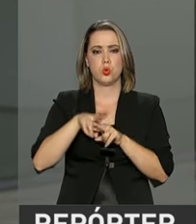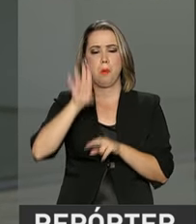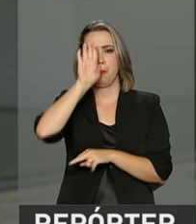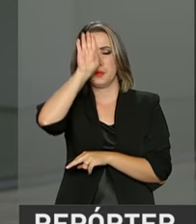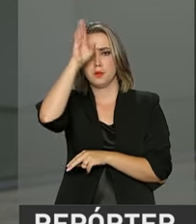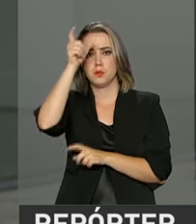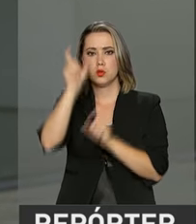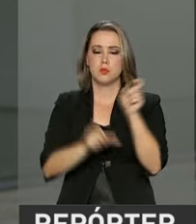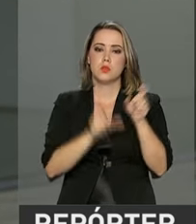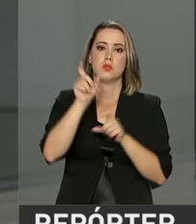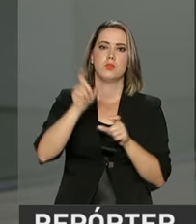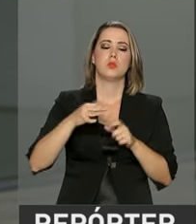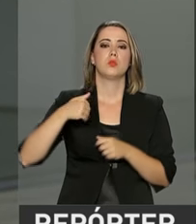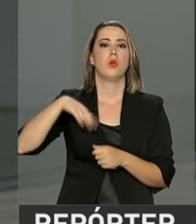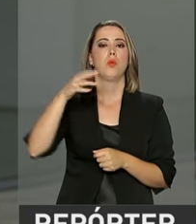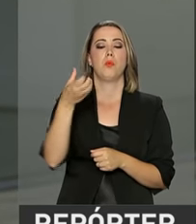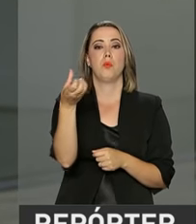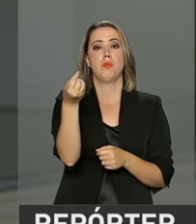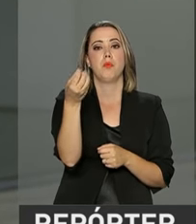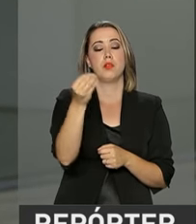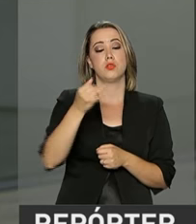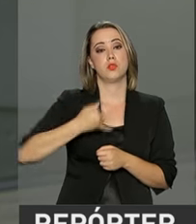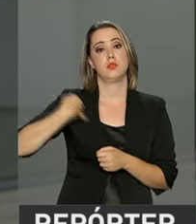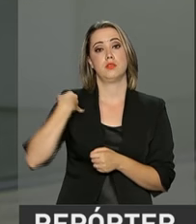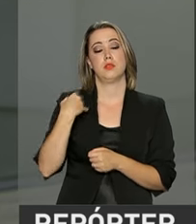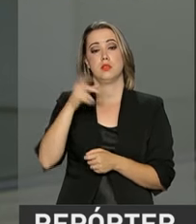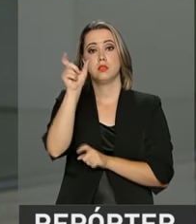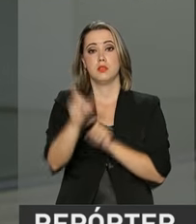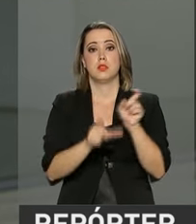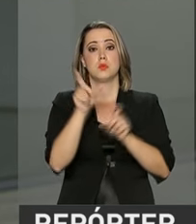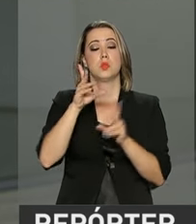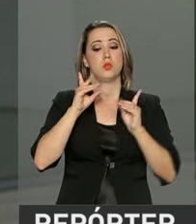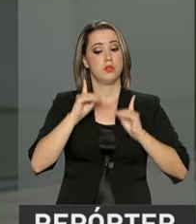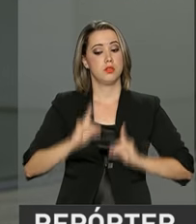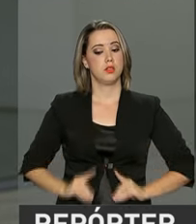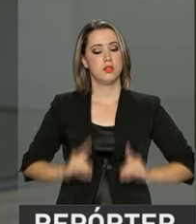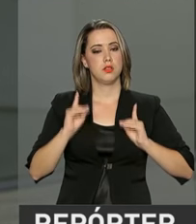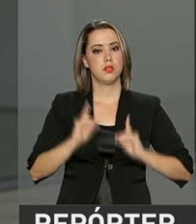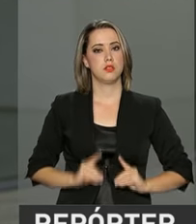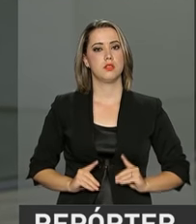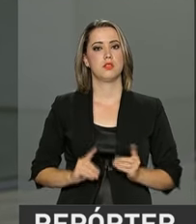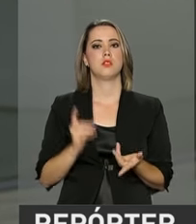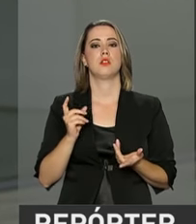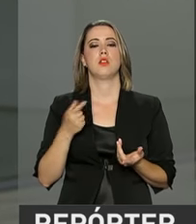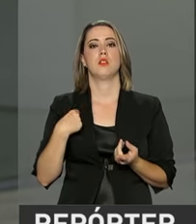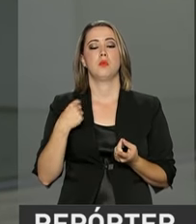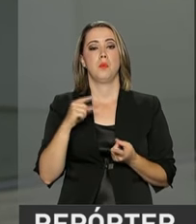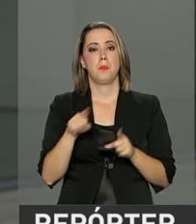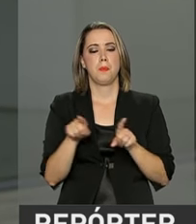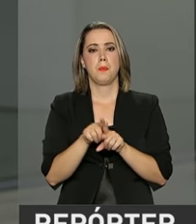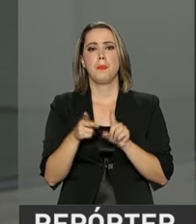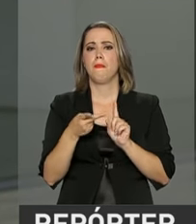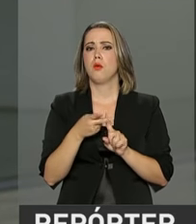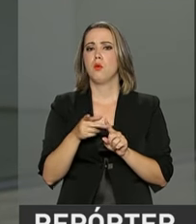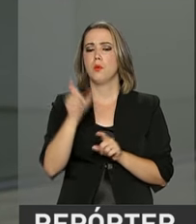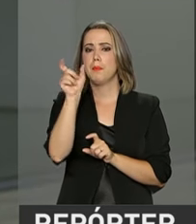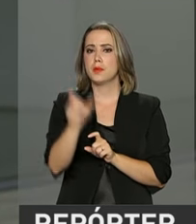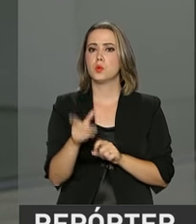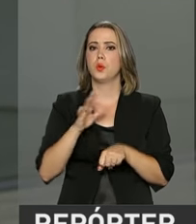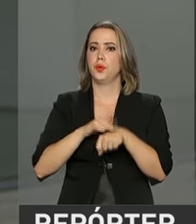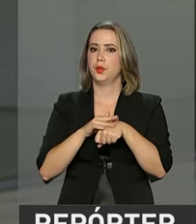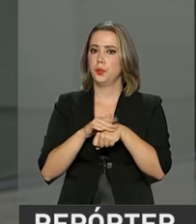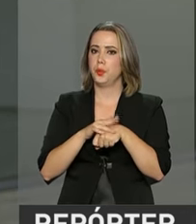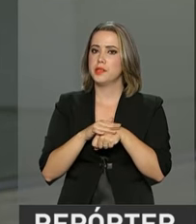os contribuintes com mais de 60 anos de idade as pessoas com deficiência física ou mental ou aqueles que têm doença